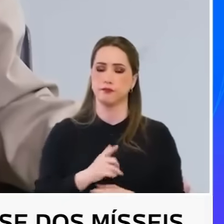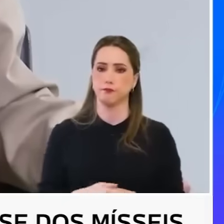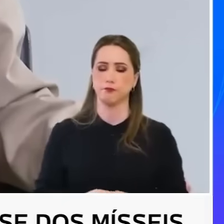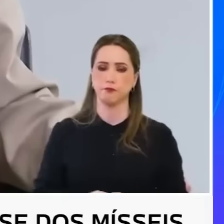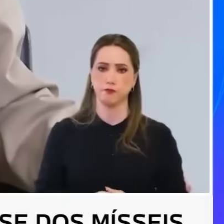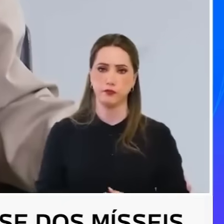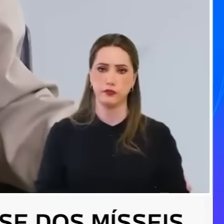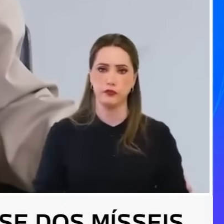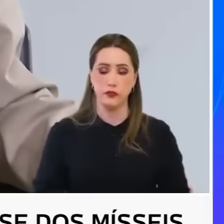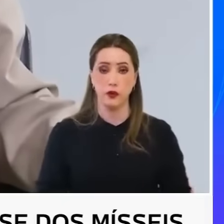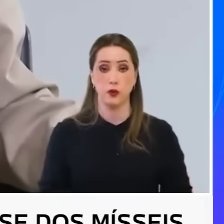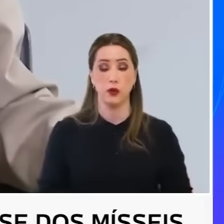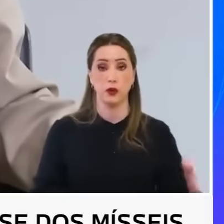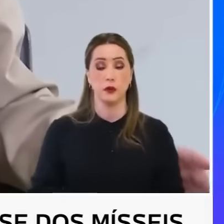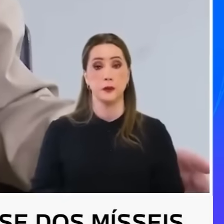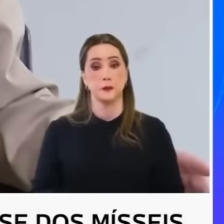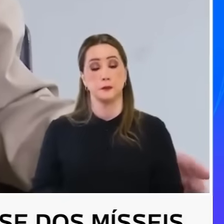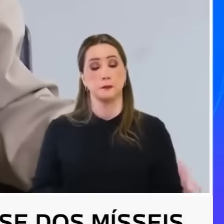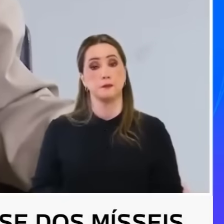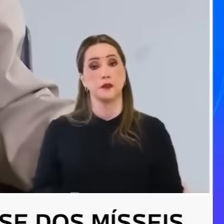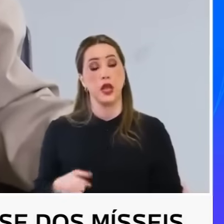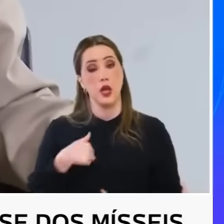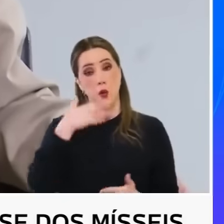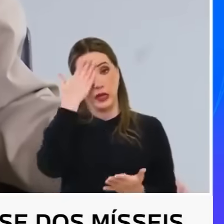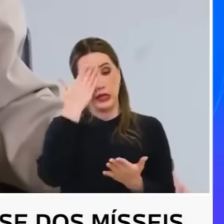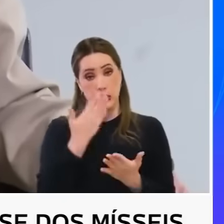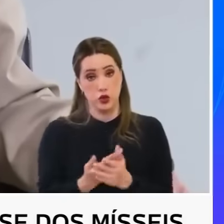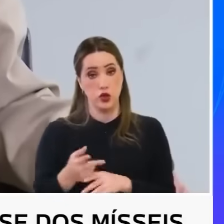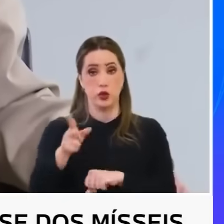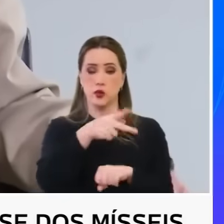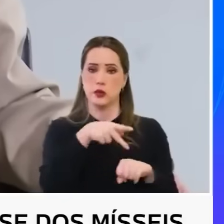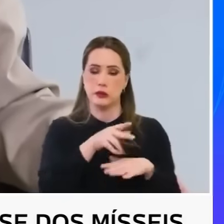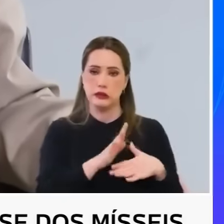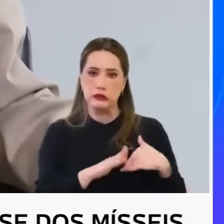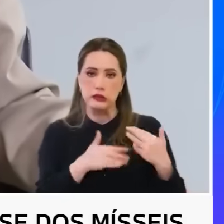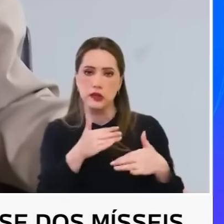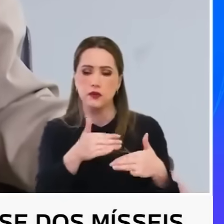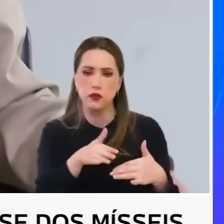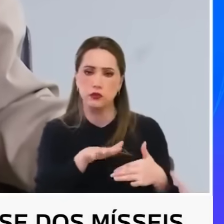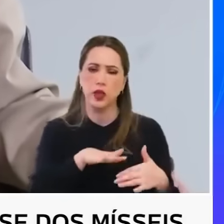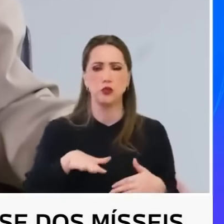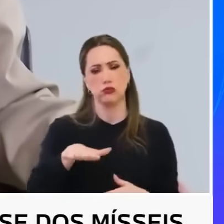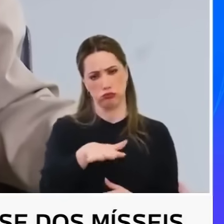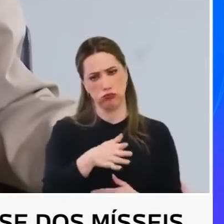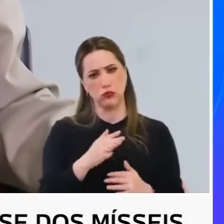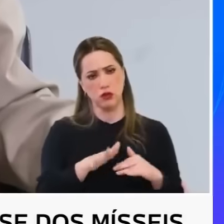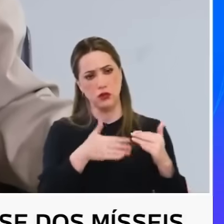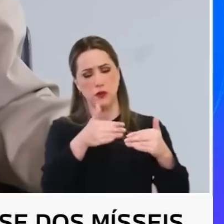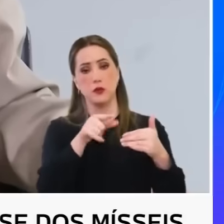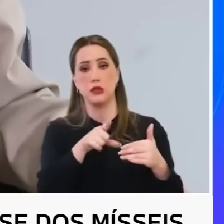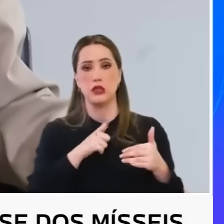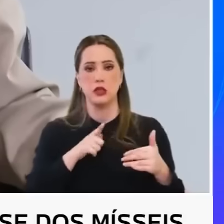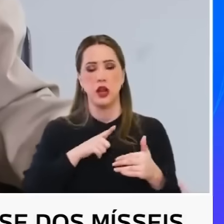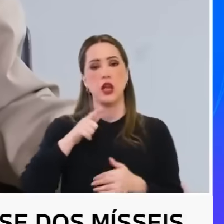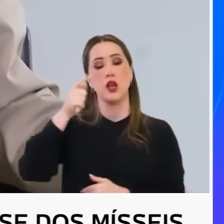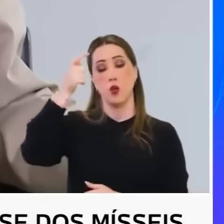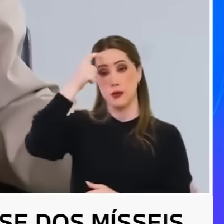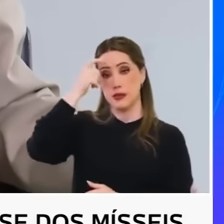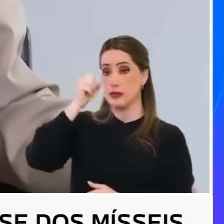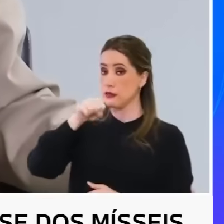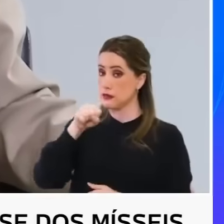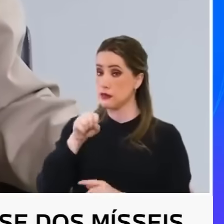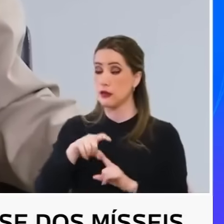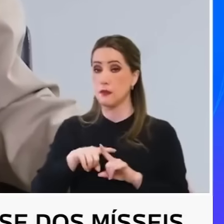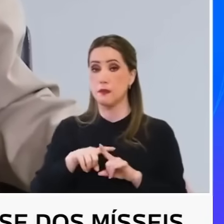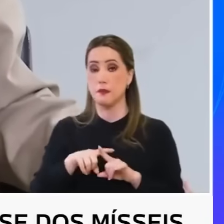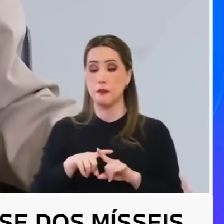diz abre aspas Como podem as nações unidas estarem inertes em uma situação tão grave como a